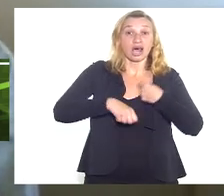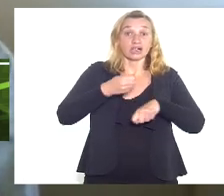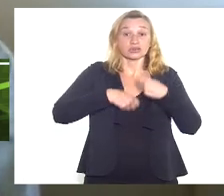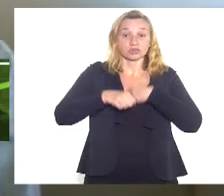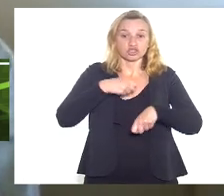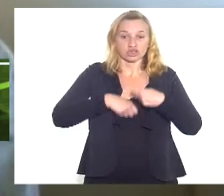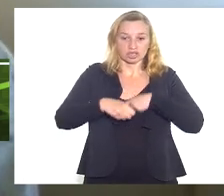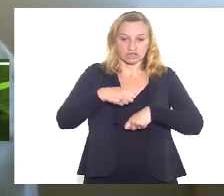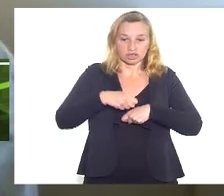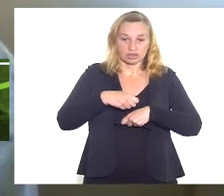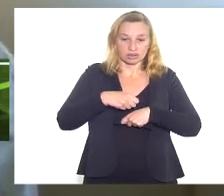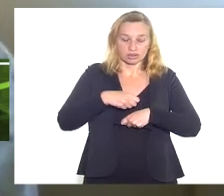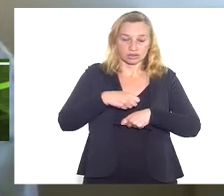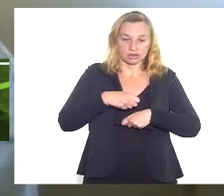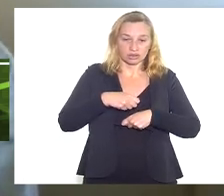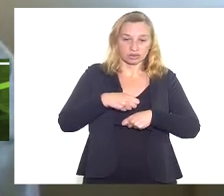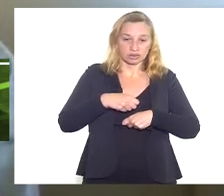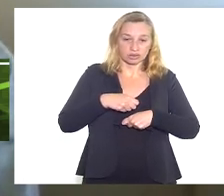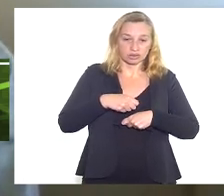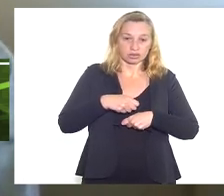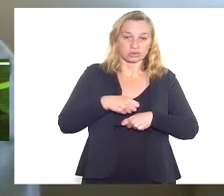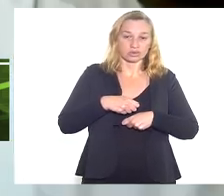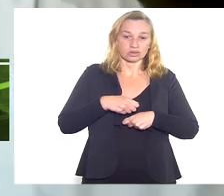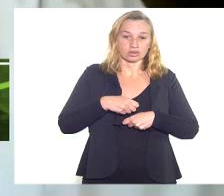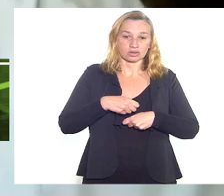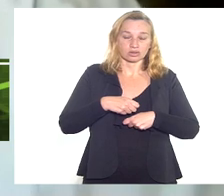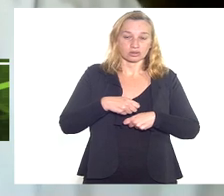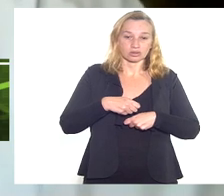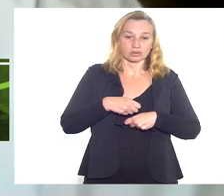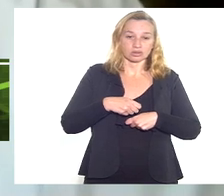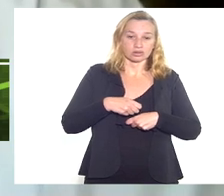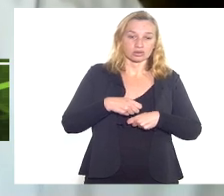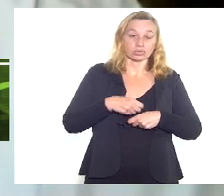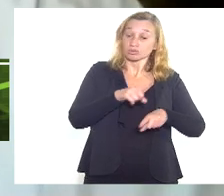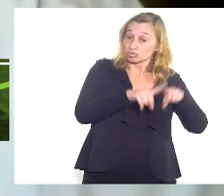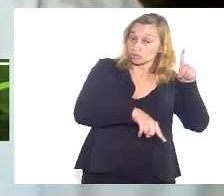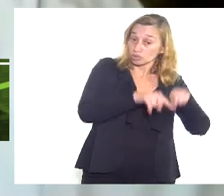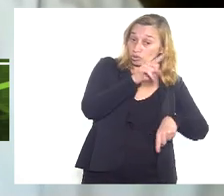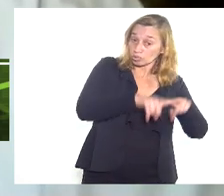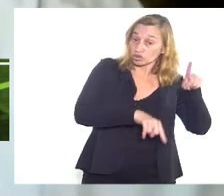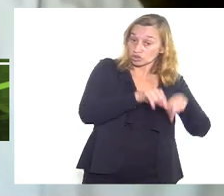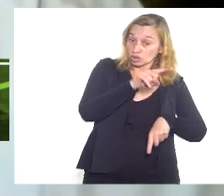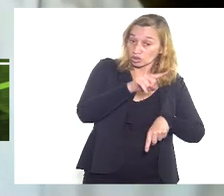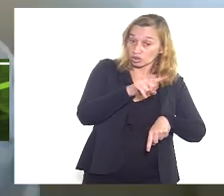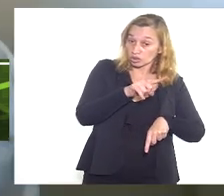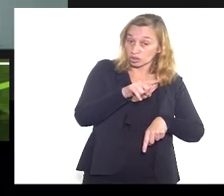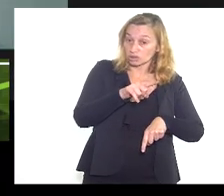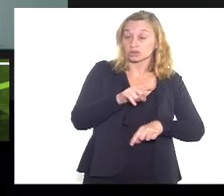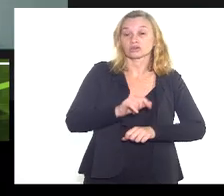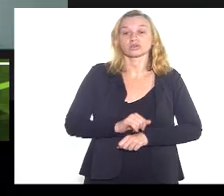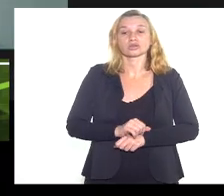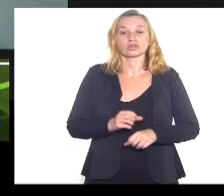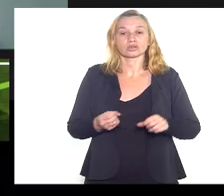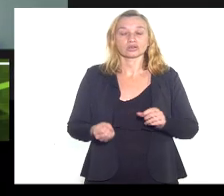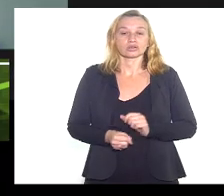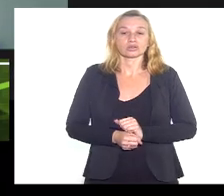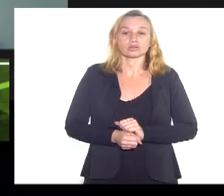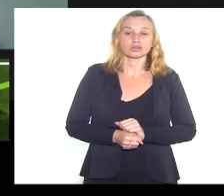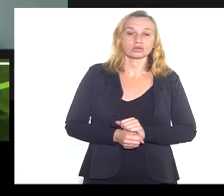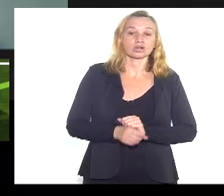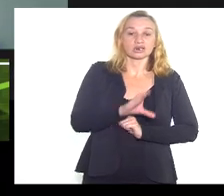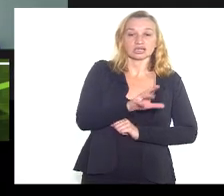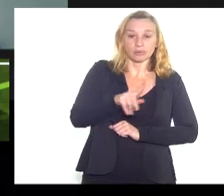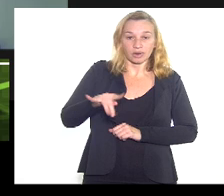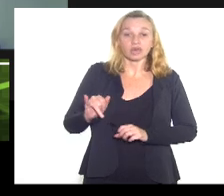administrativos. Perfeito. Com os seus respectivos. Perfeito. Objetos e montantes. Exatamente para a